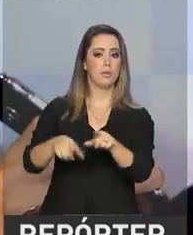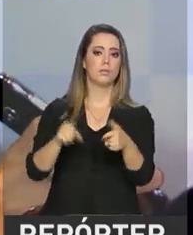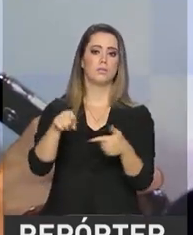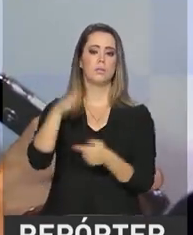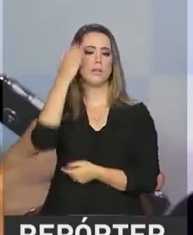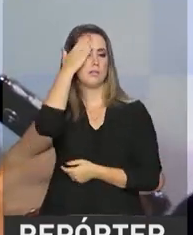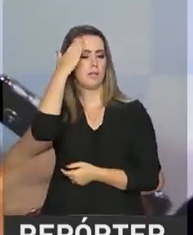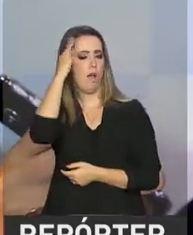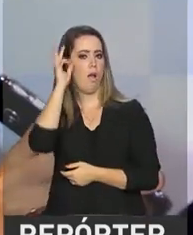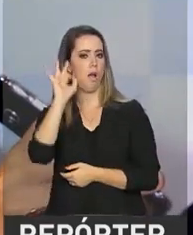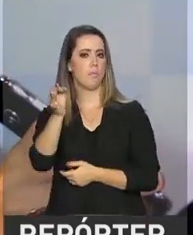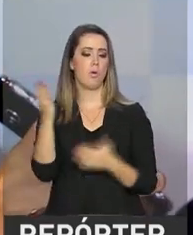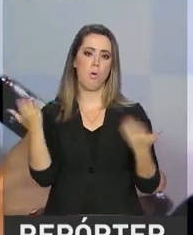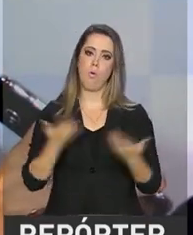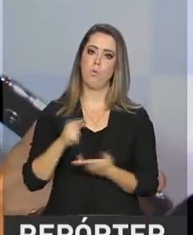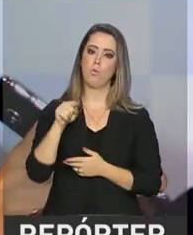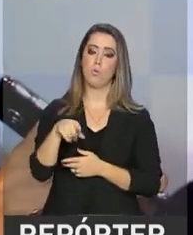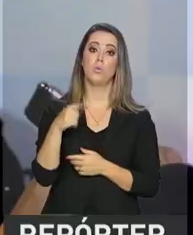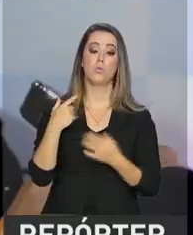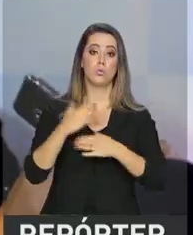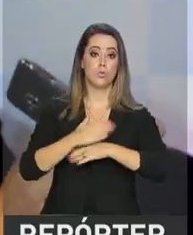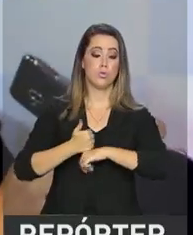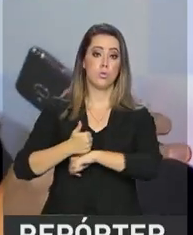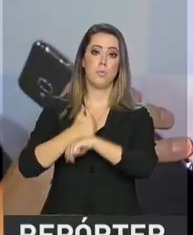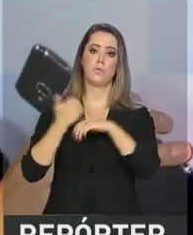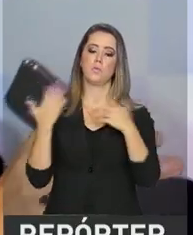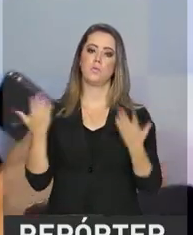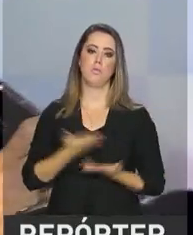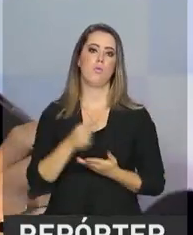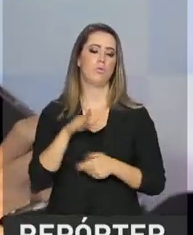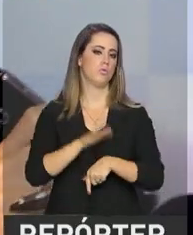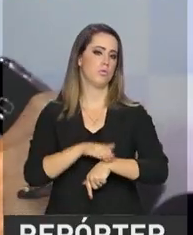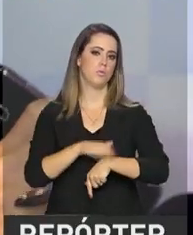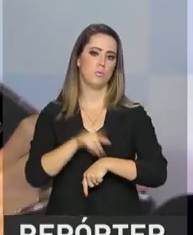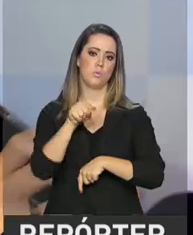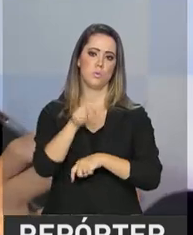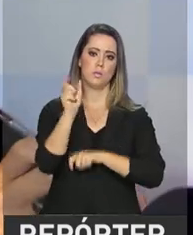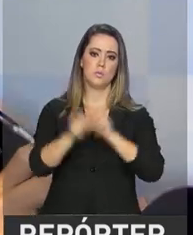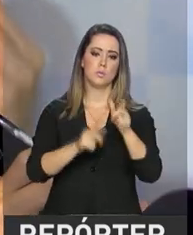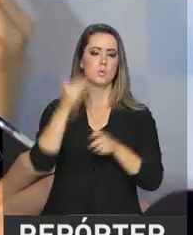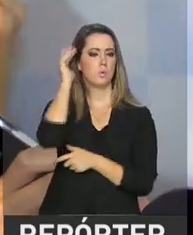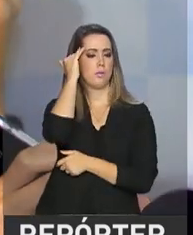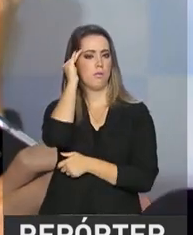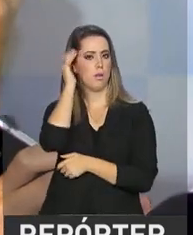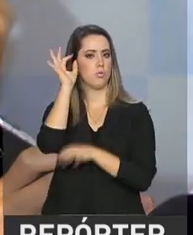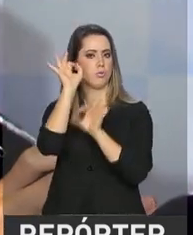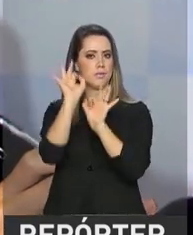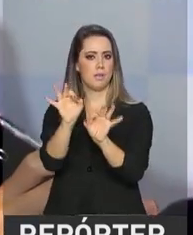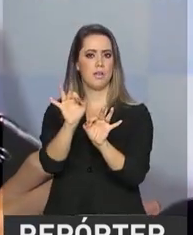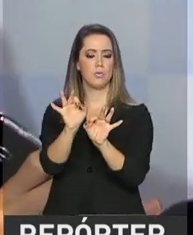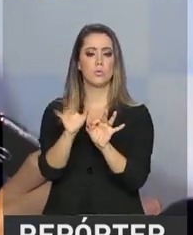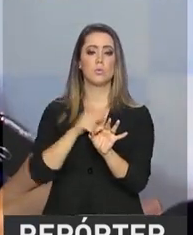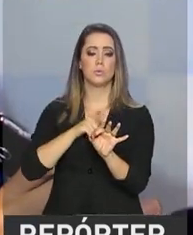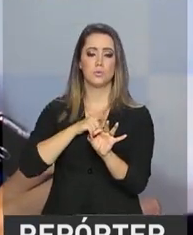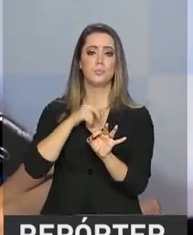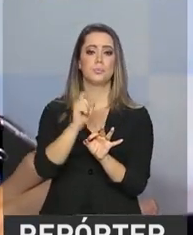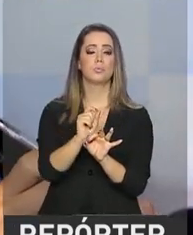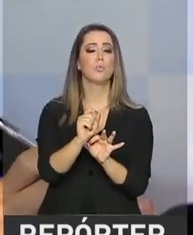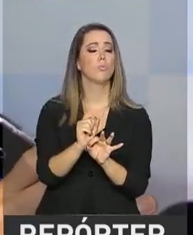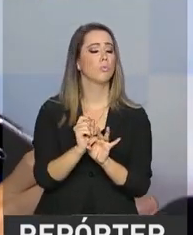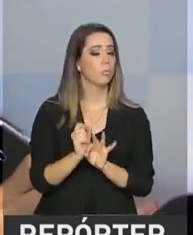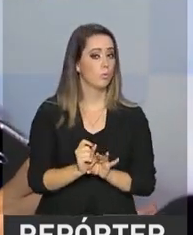sábio piloto hoje é muito profissional estão neste momento o produtor está entendendo que ama a uma